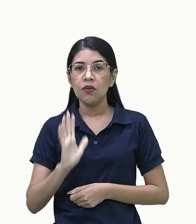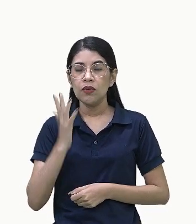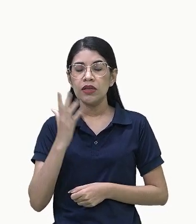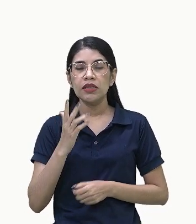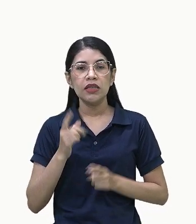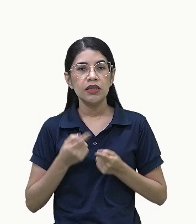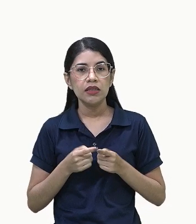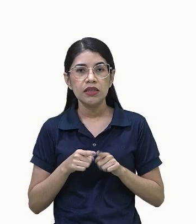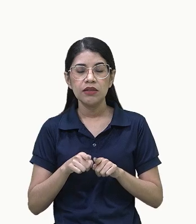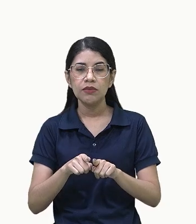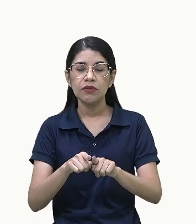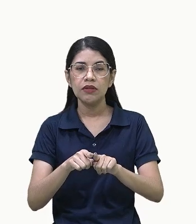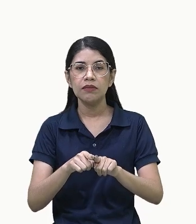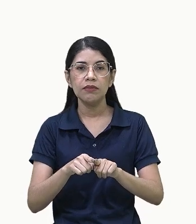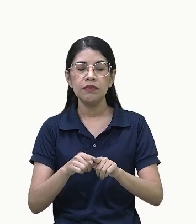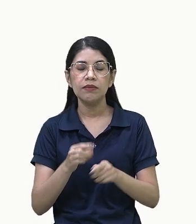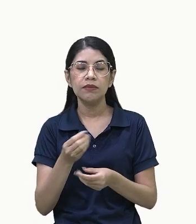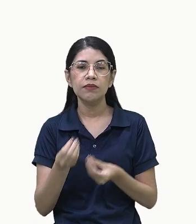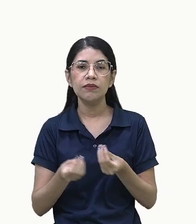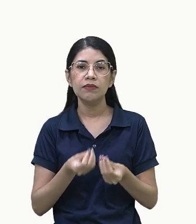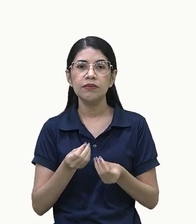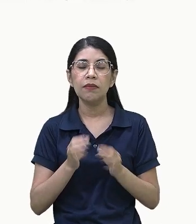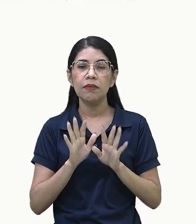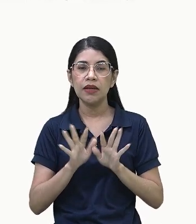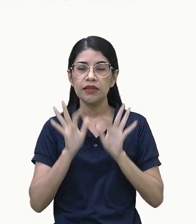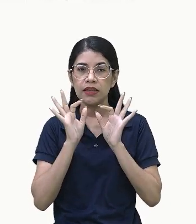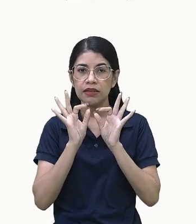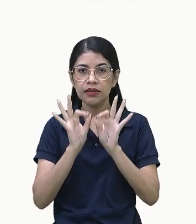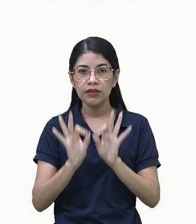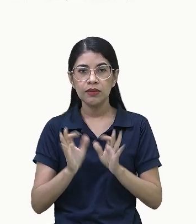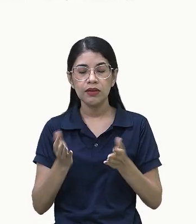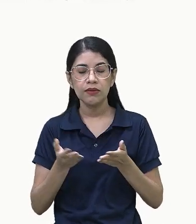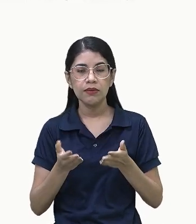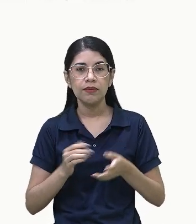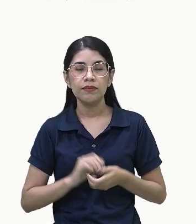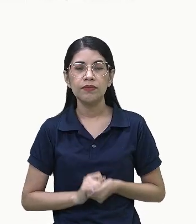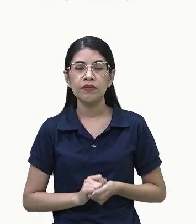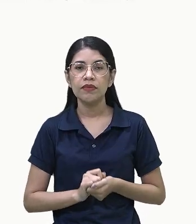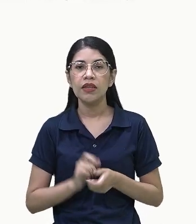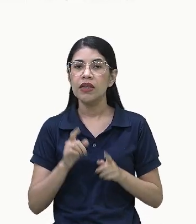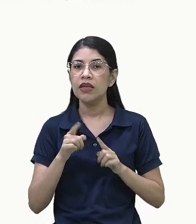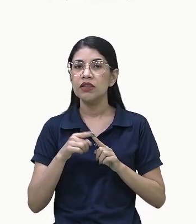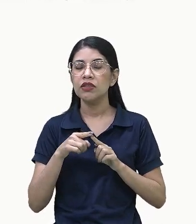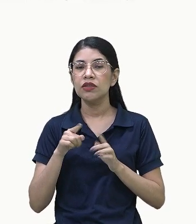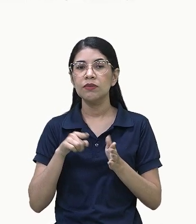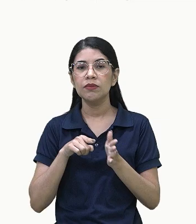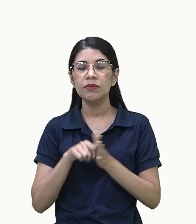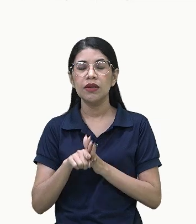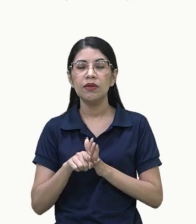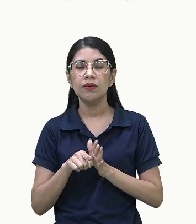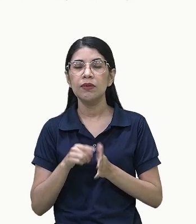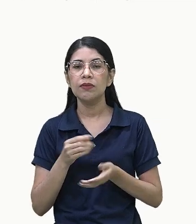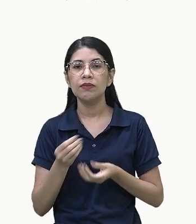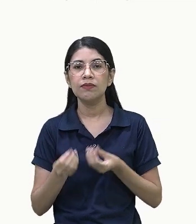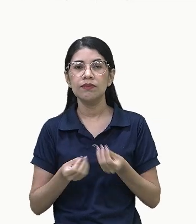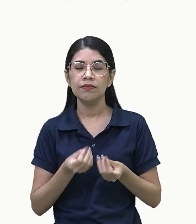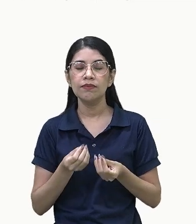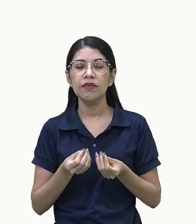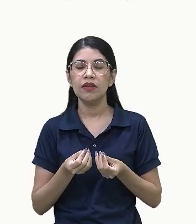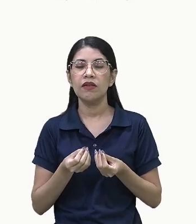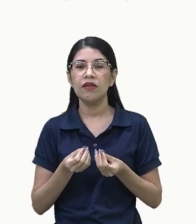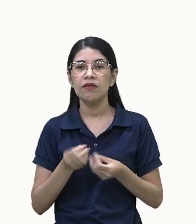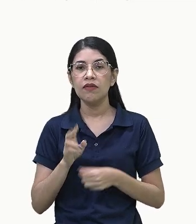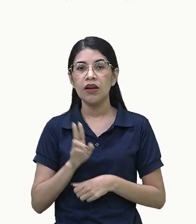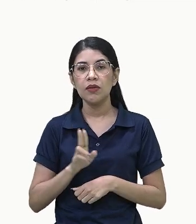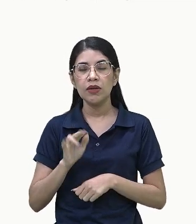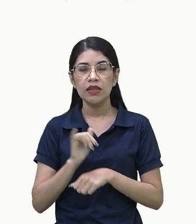ao mesmo tempo. Turma, atenção! Esse tipo de questão aqui, a gente vai utilizar